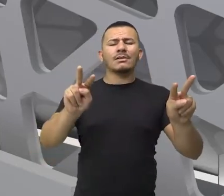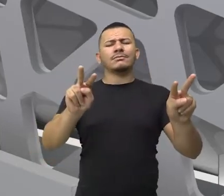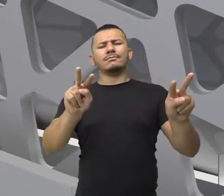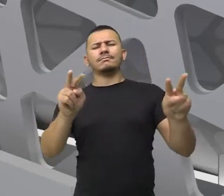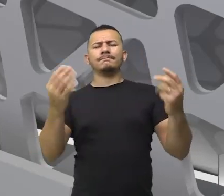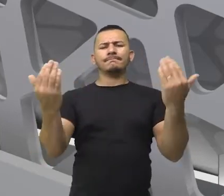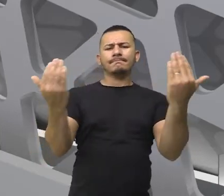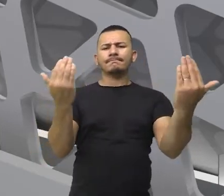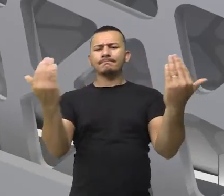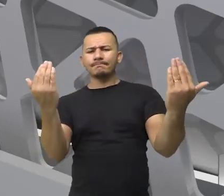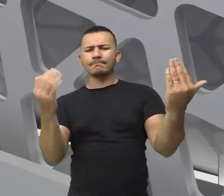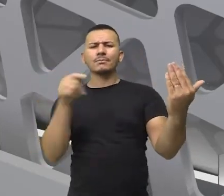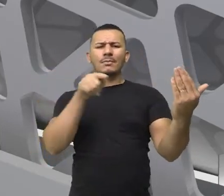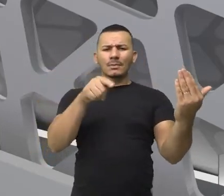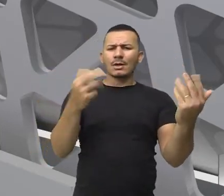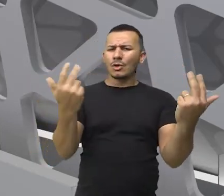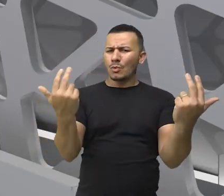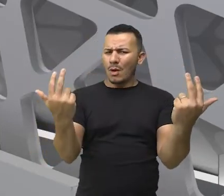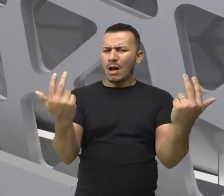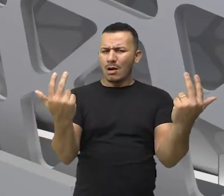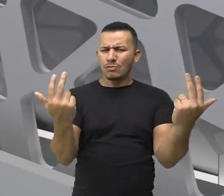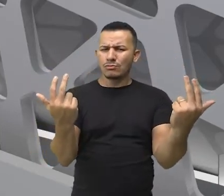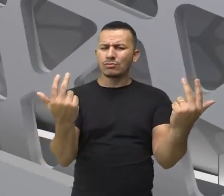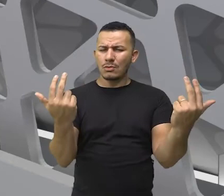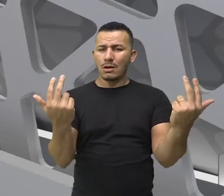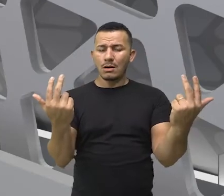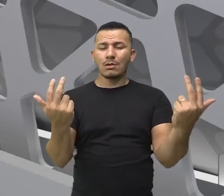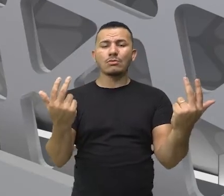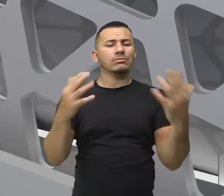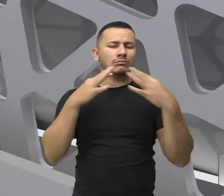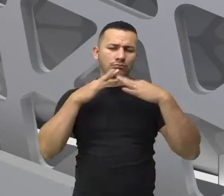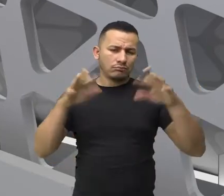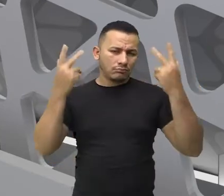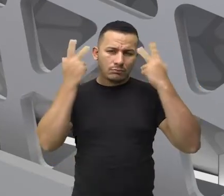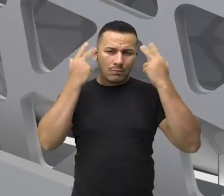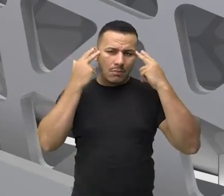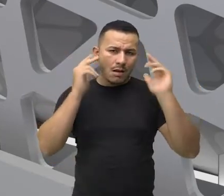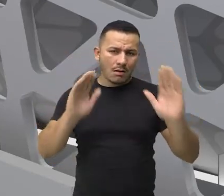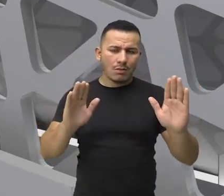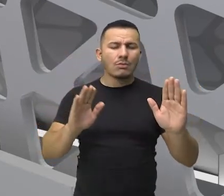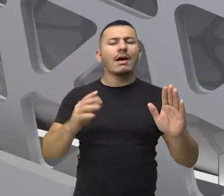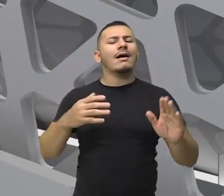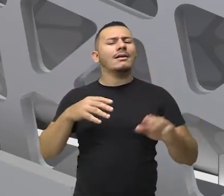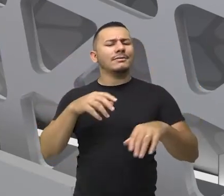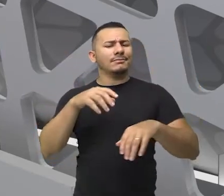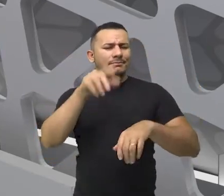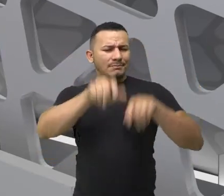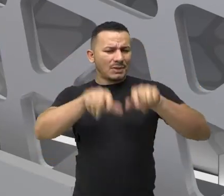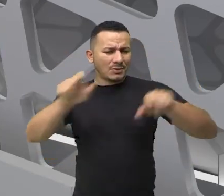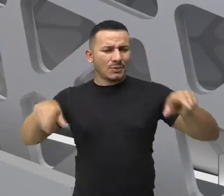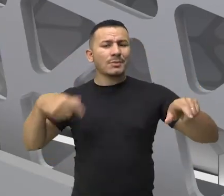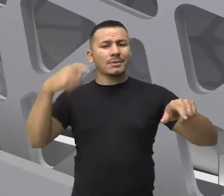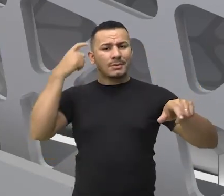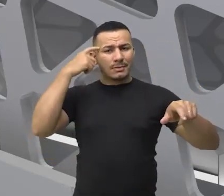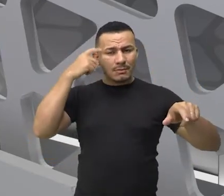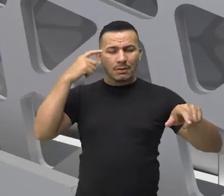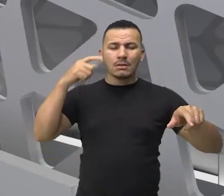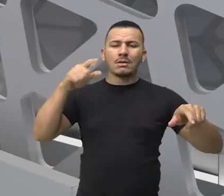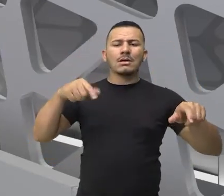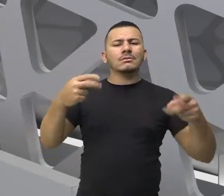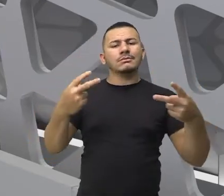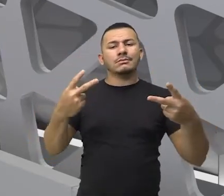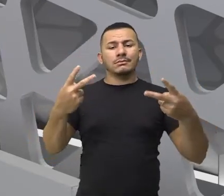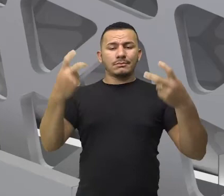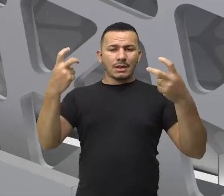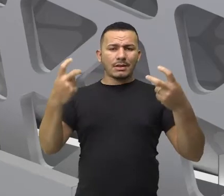olhamos que nós estamos diante das mesmas coisas, é natural que nós possamos,